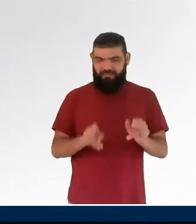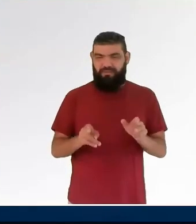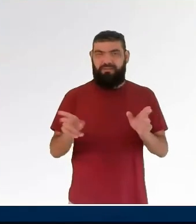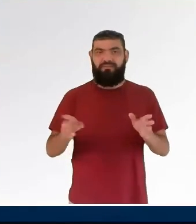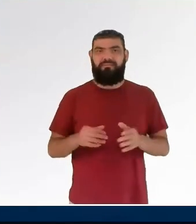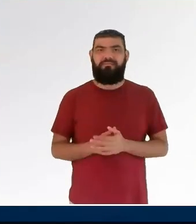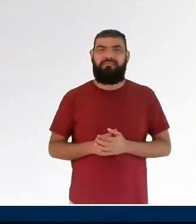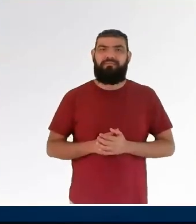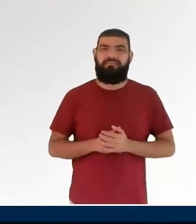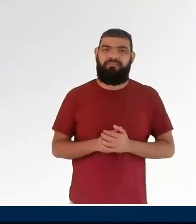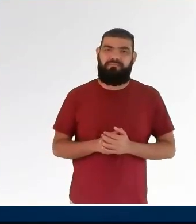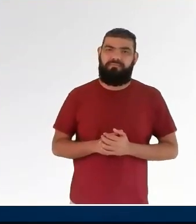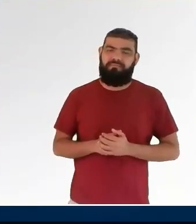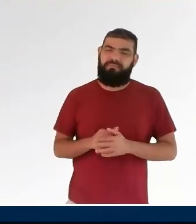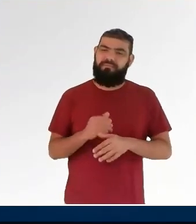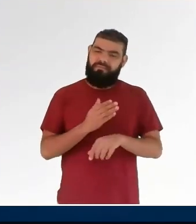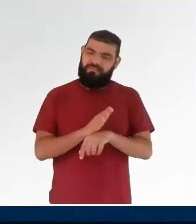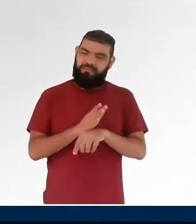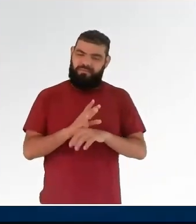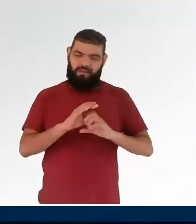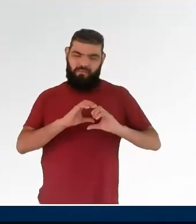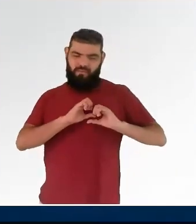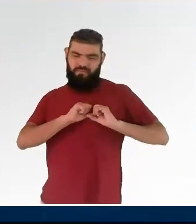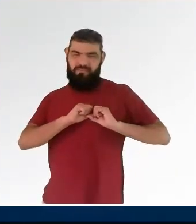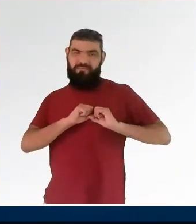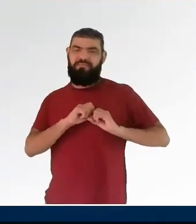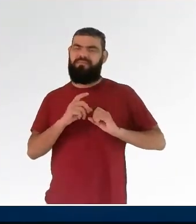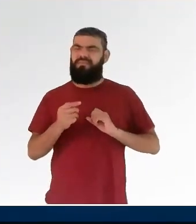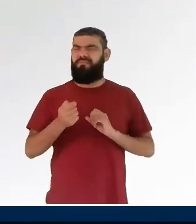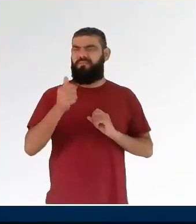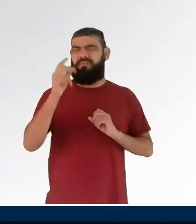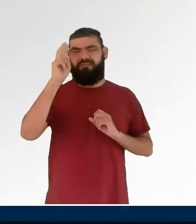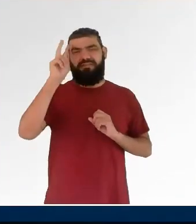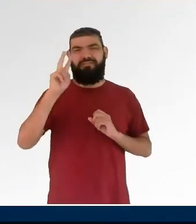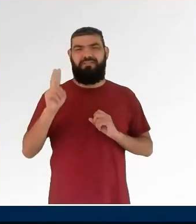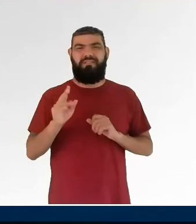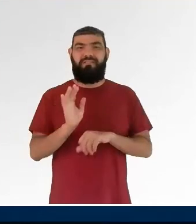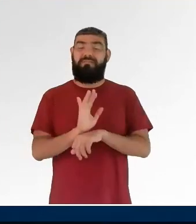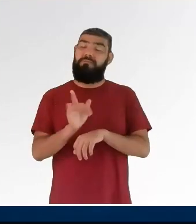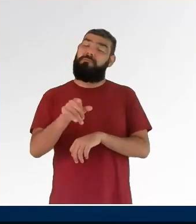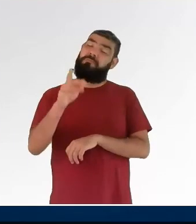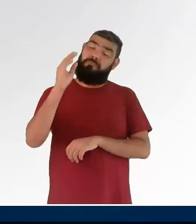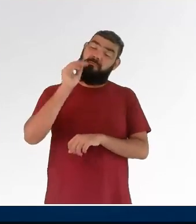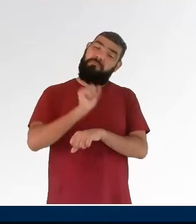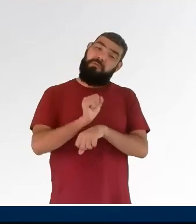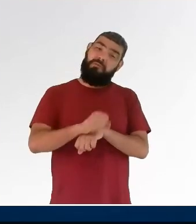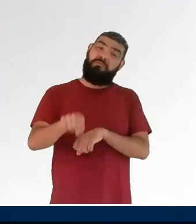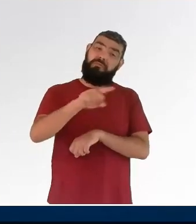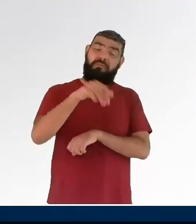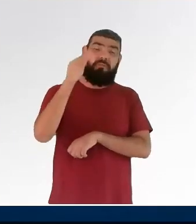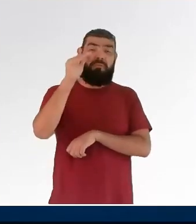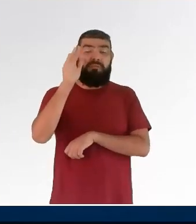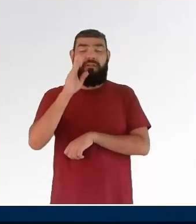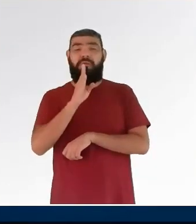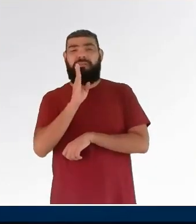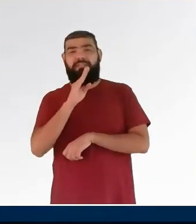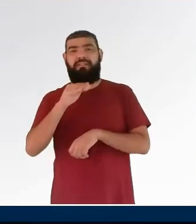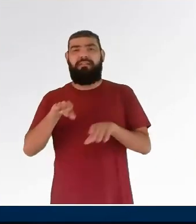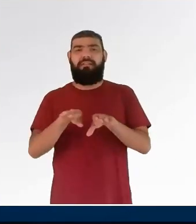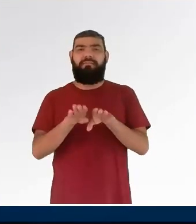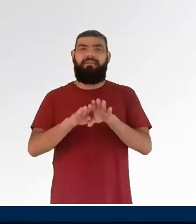em prática. Esse é um pouquinho da história do filme. Espero que vocês fiquem curiosos para conhecer também. Até a